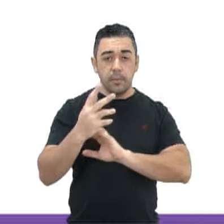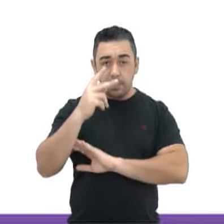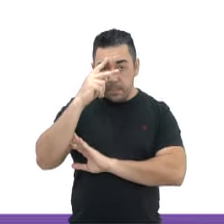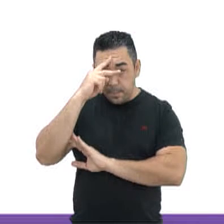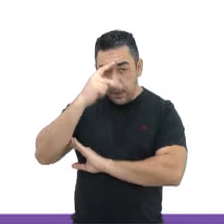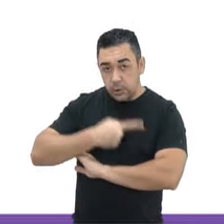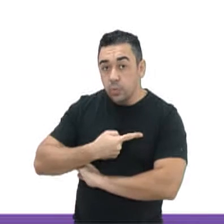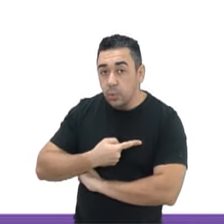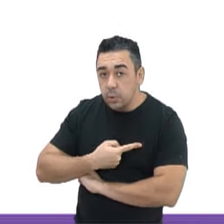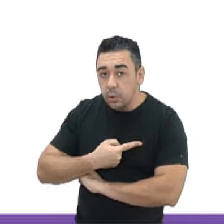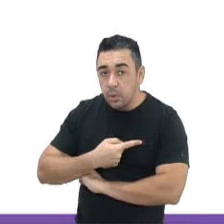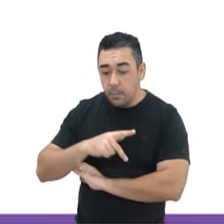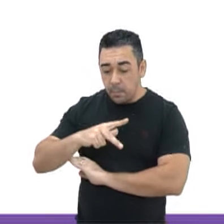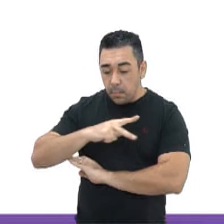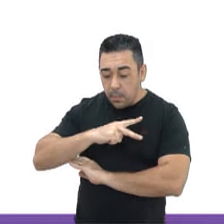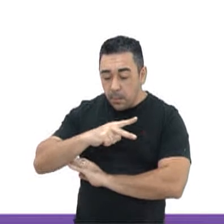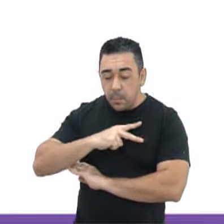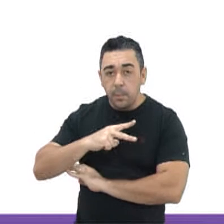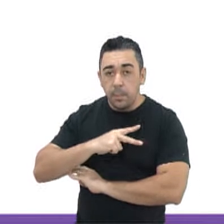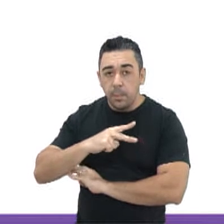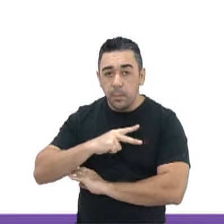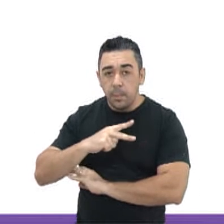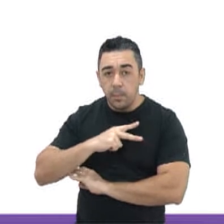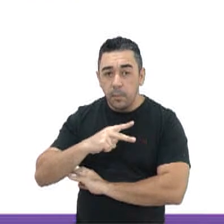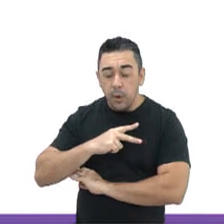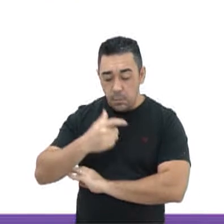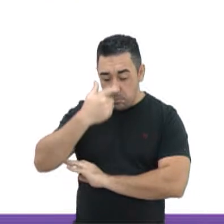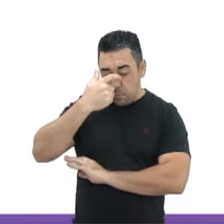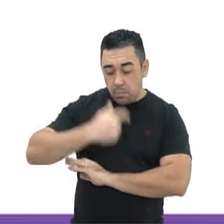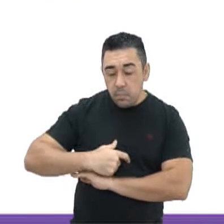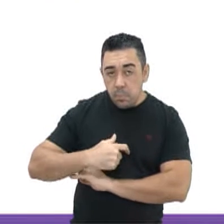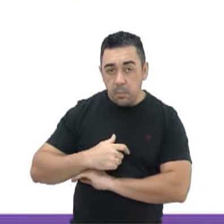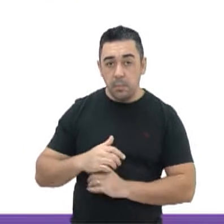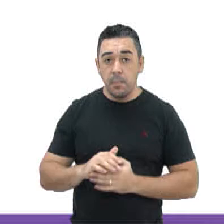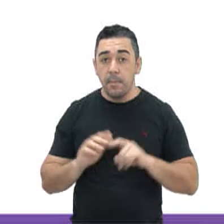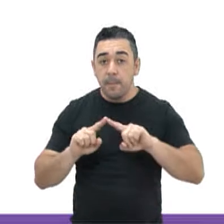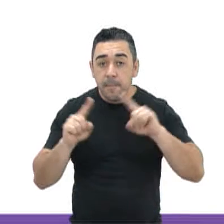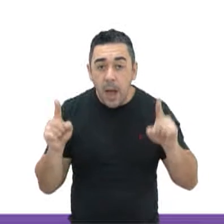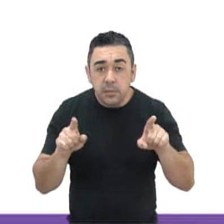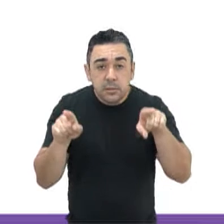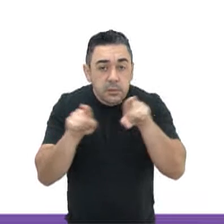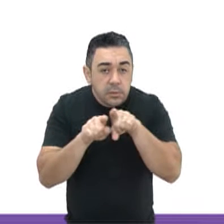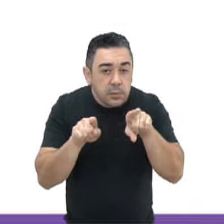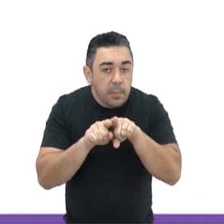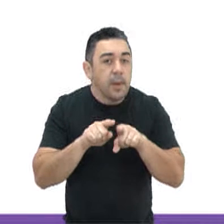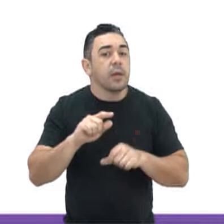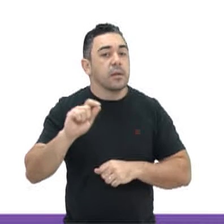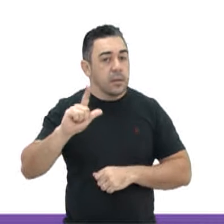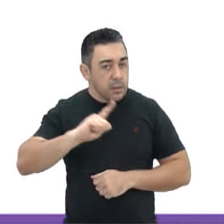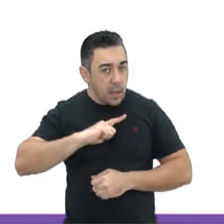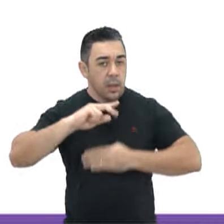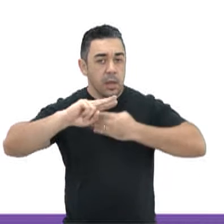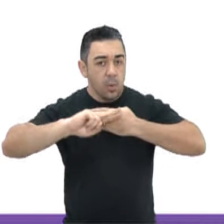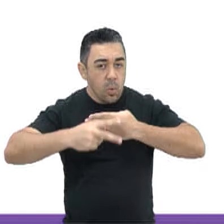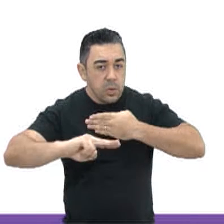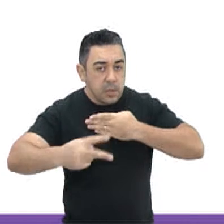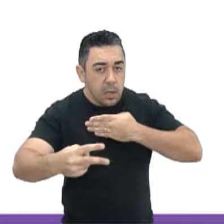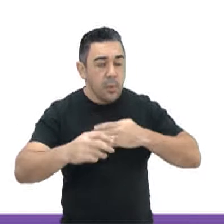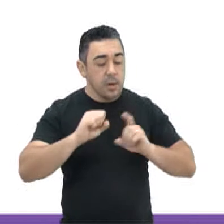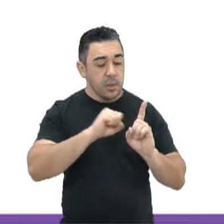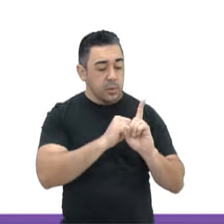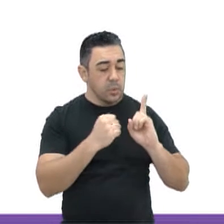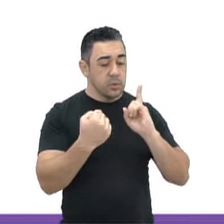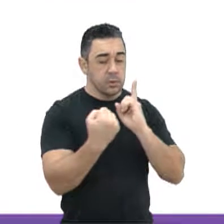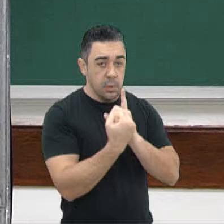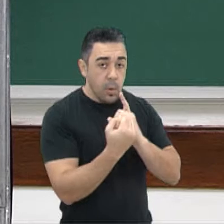de passagem é uma transição particular do indivíduo, mas ela tem consequências